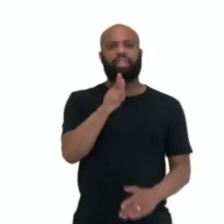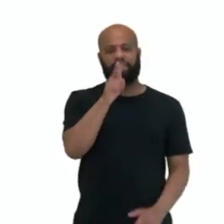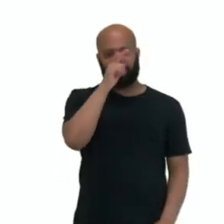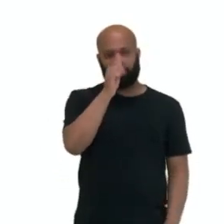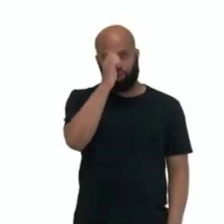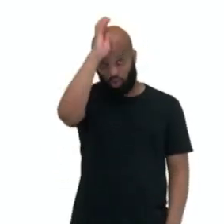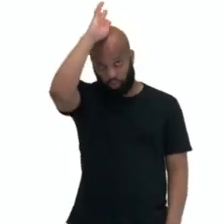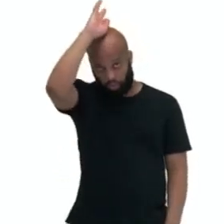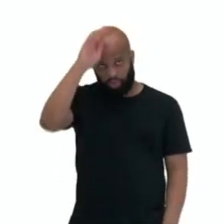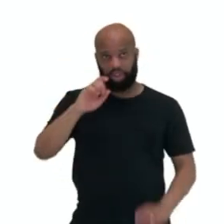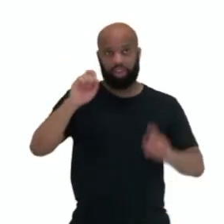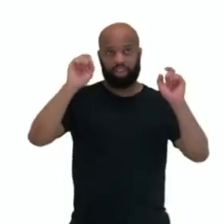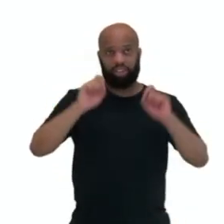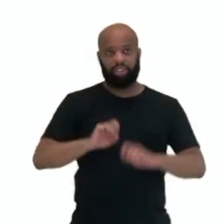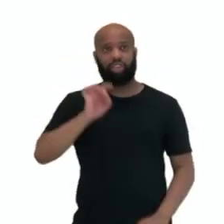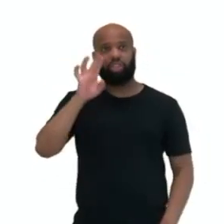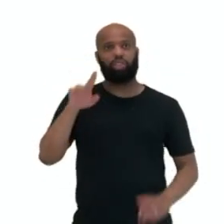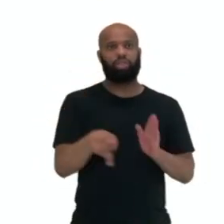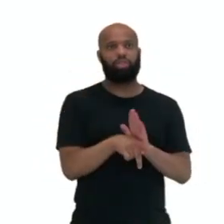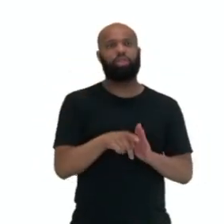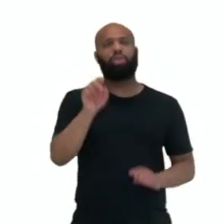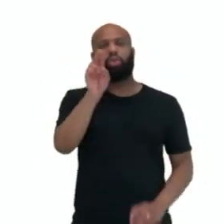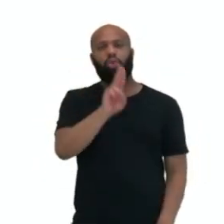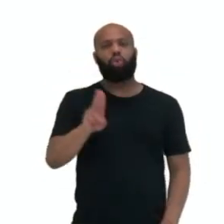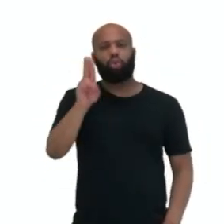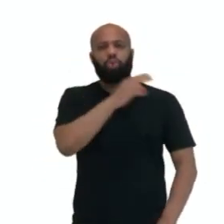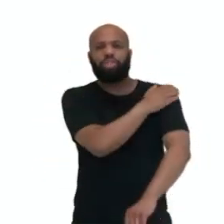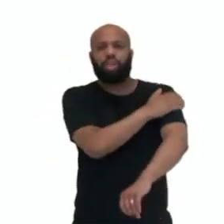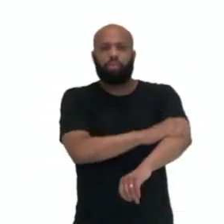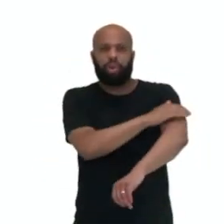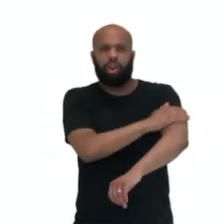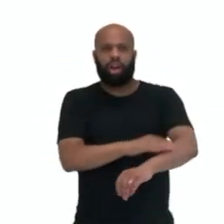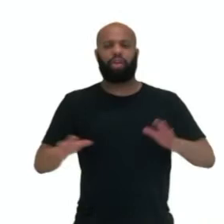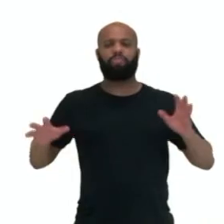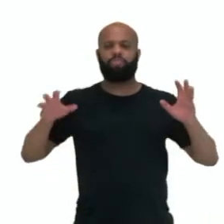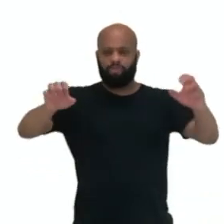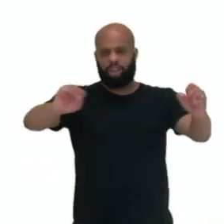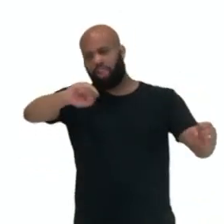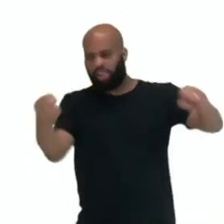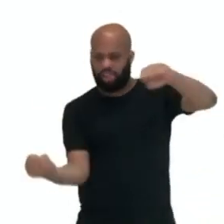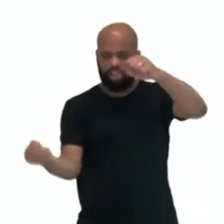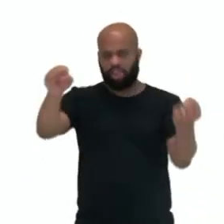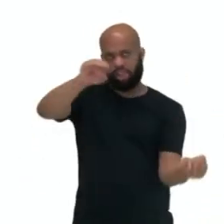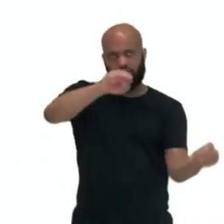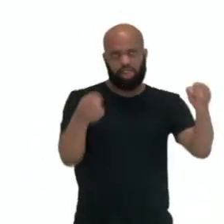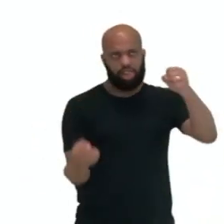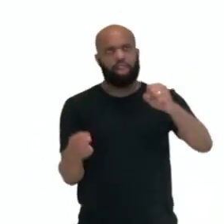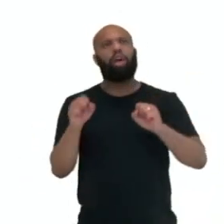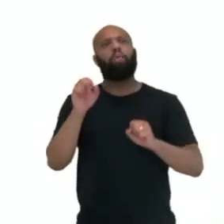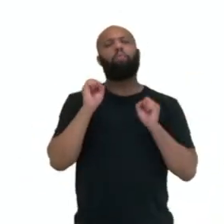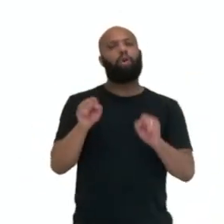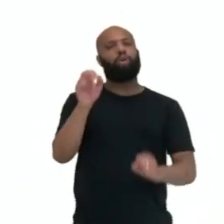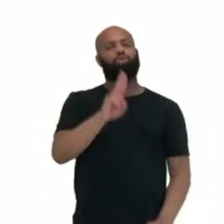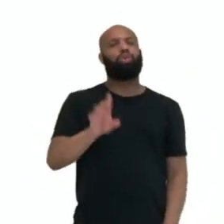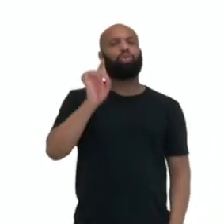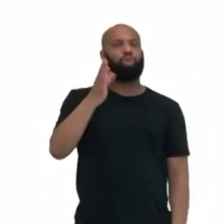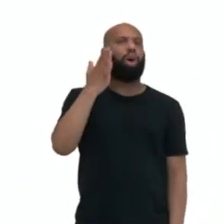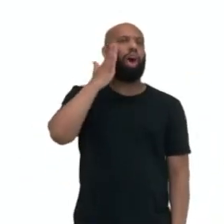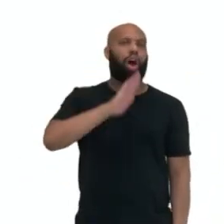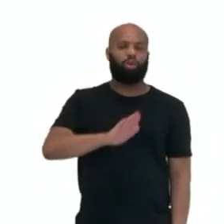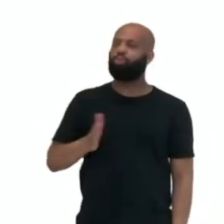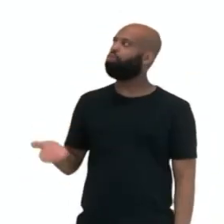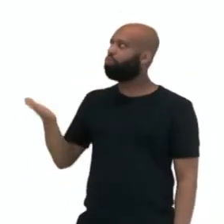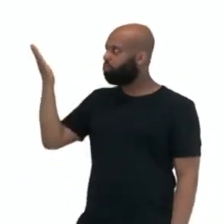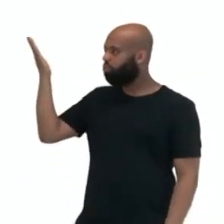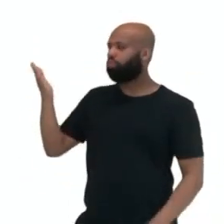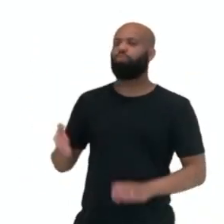são permitidas apenas manobras usando os braços para derrotar o adversário. Então, a parte azul, que é a área válida, né, é a